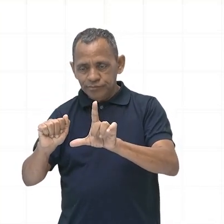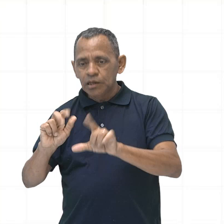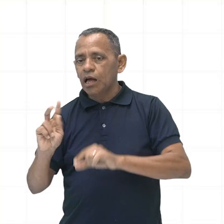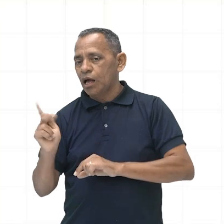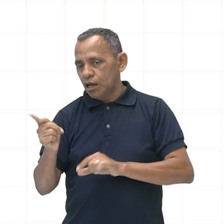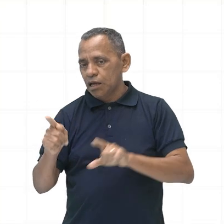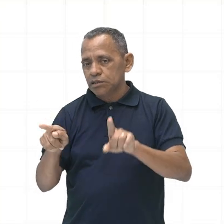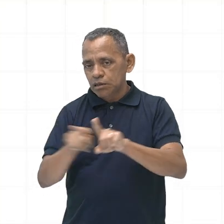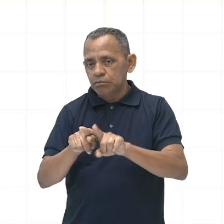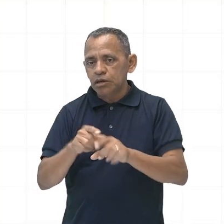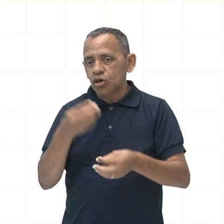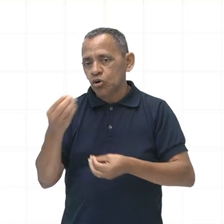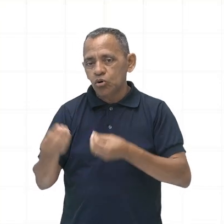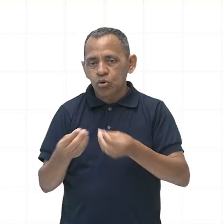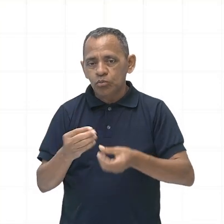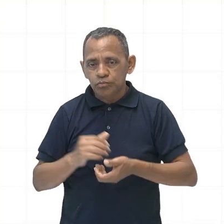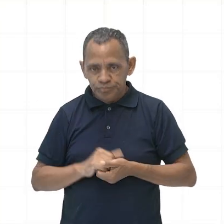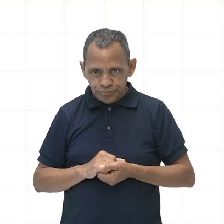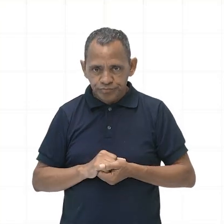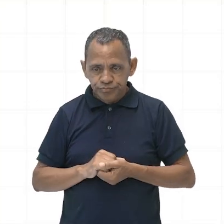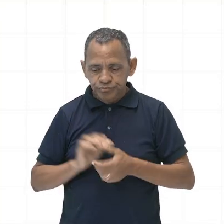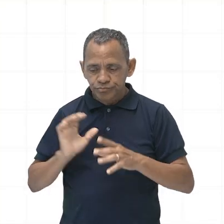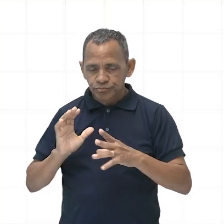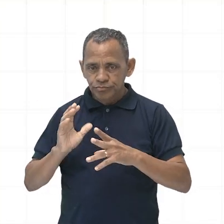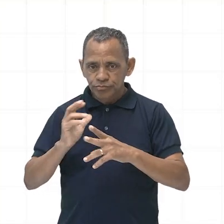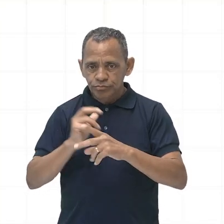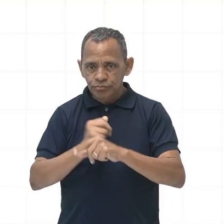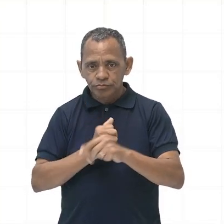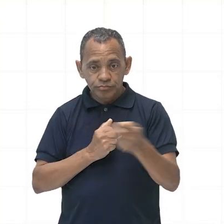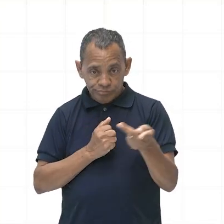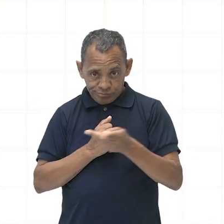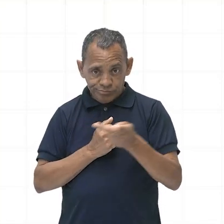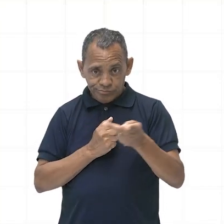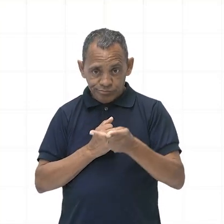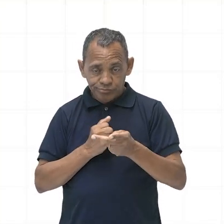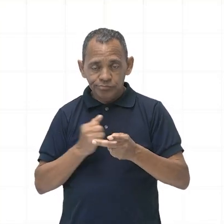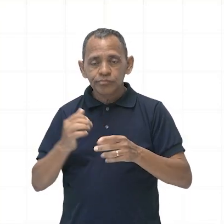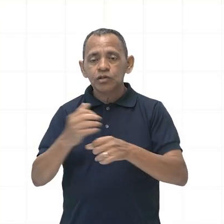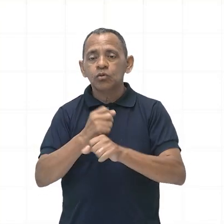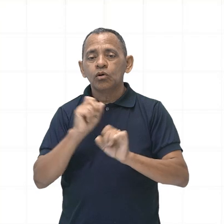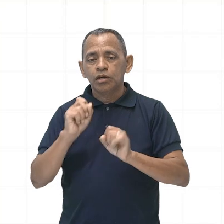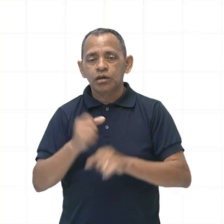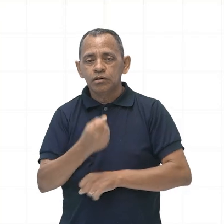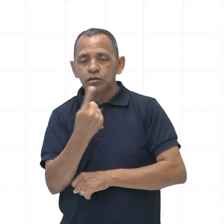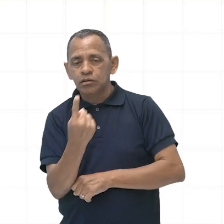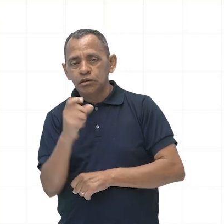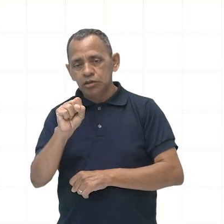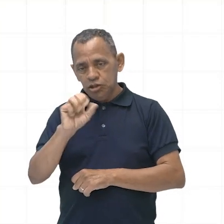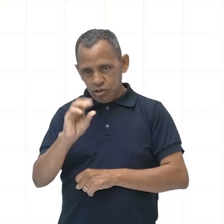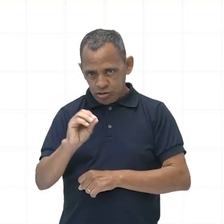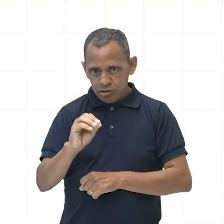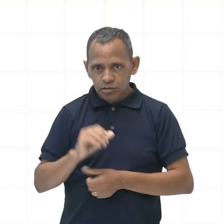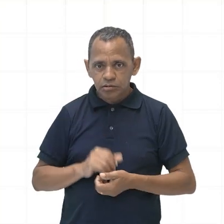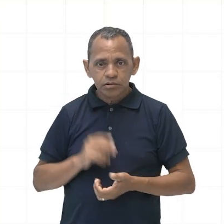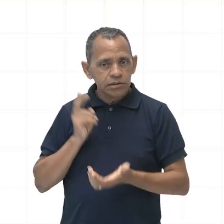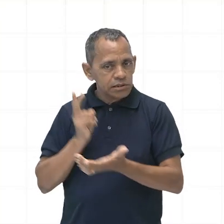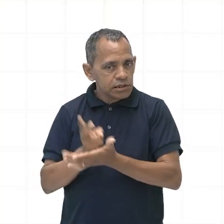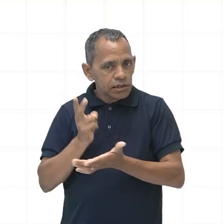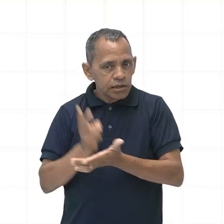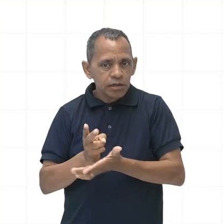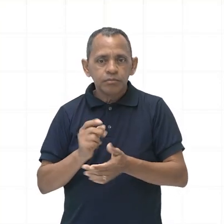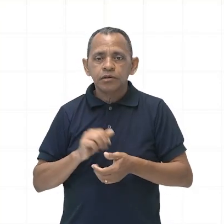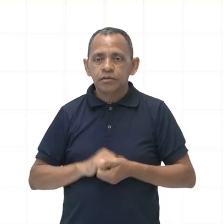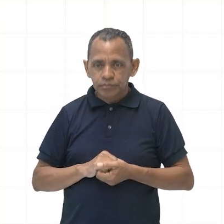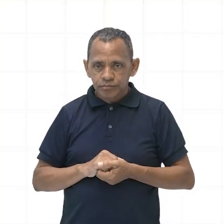H seriam, a soma deles, né, é igual a 180. Então, toda vez que os ângulos são colaterais,